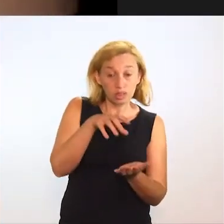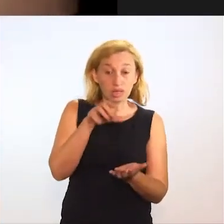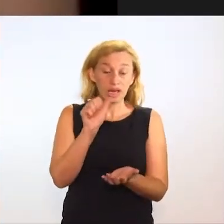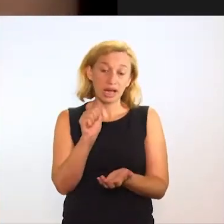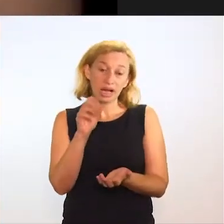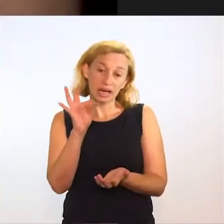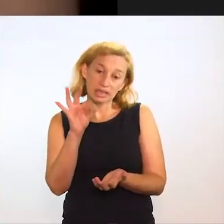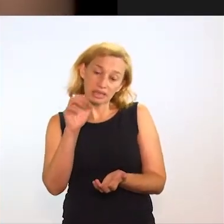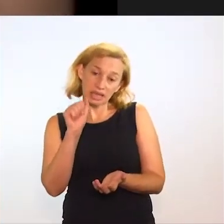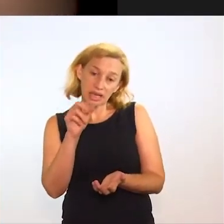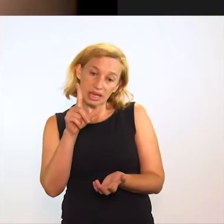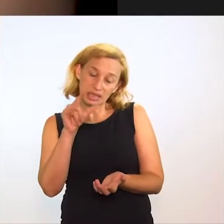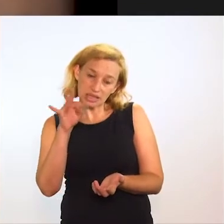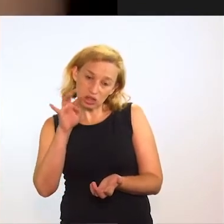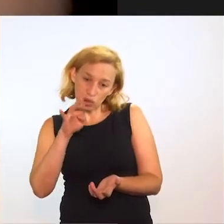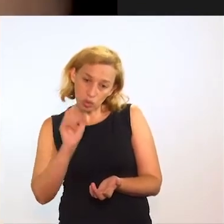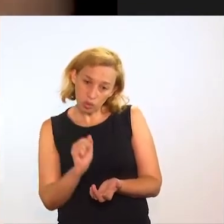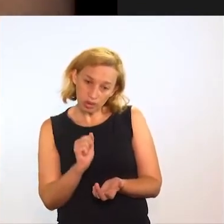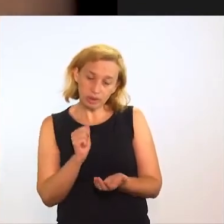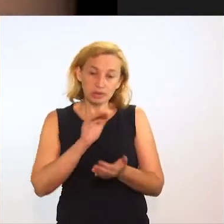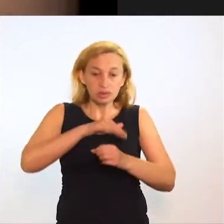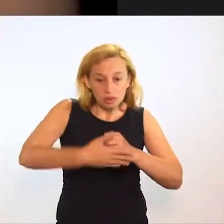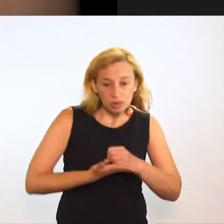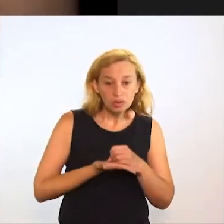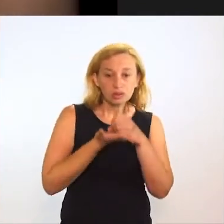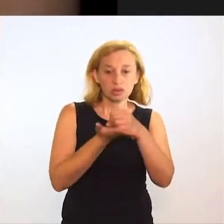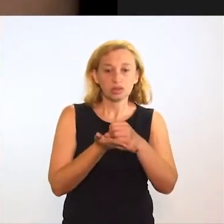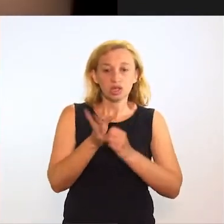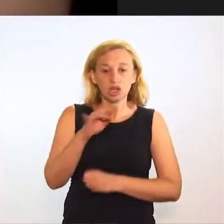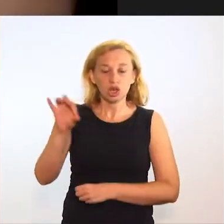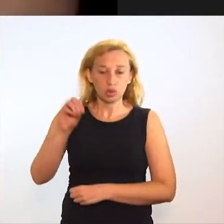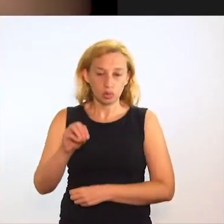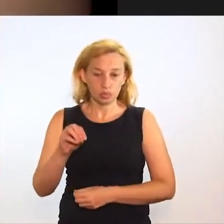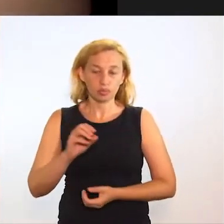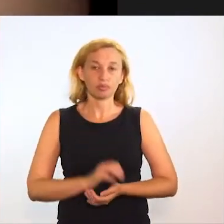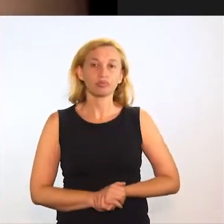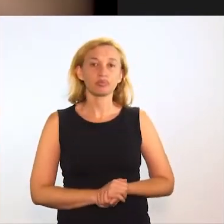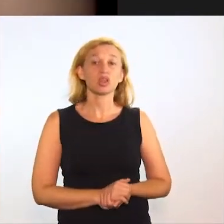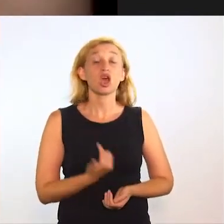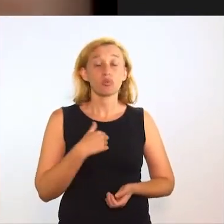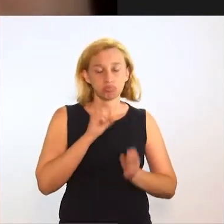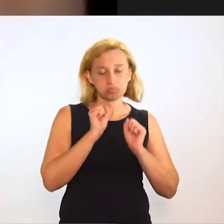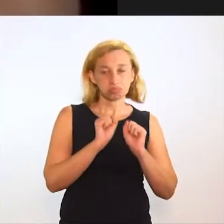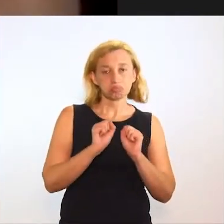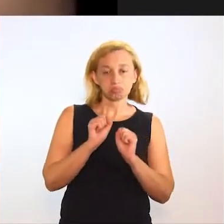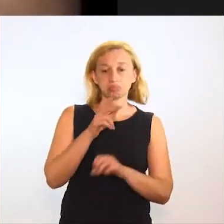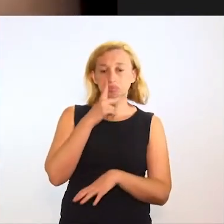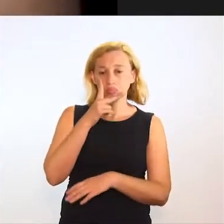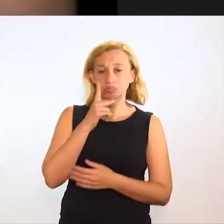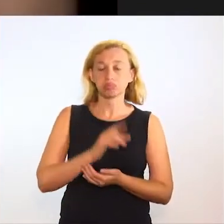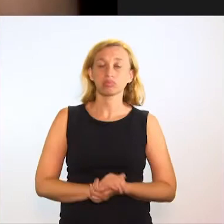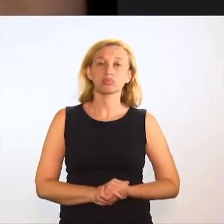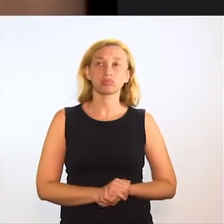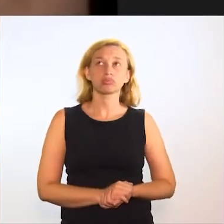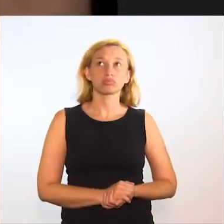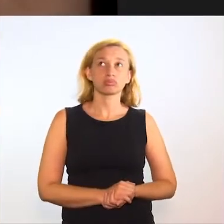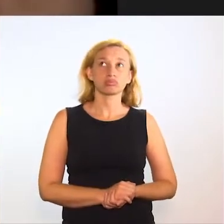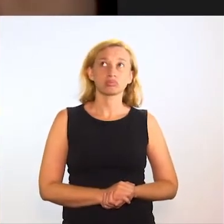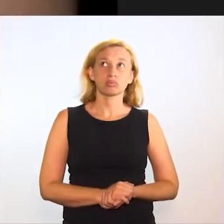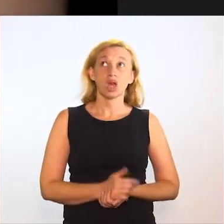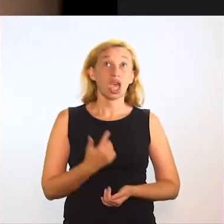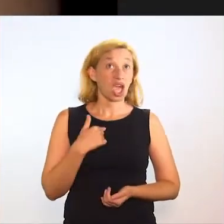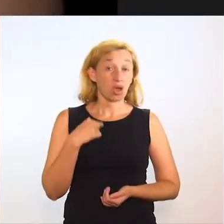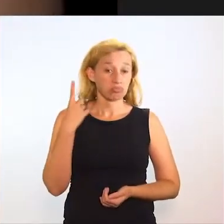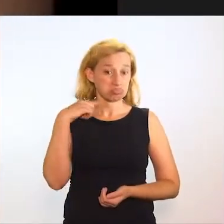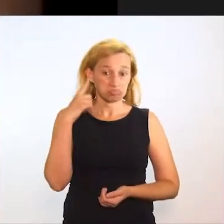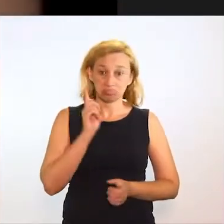pela Comunidades Catalisadoras e Rede Favela Sustentável e Rio On Watch. Eu posso te dizer que